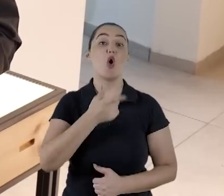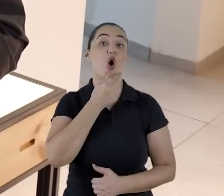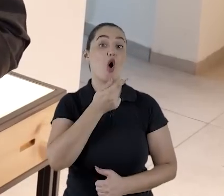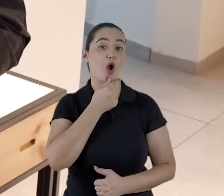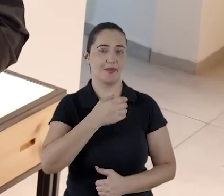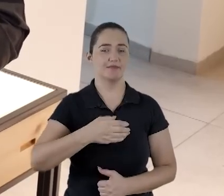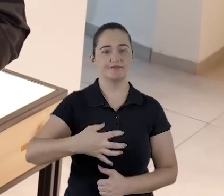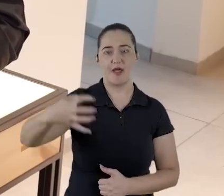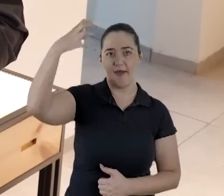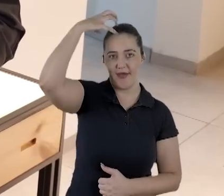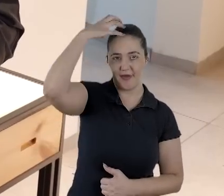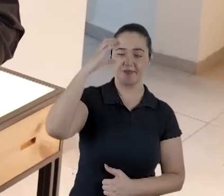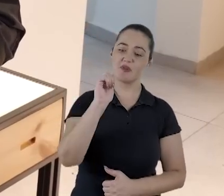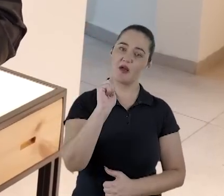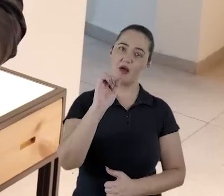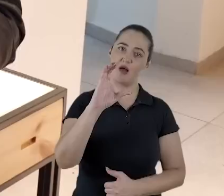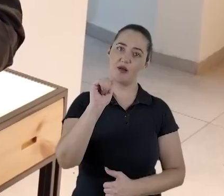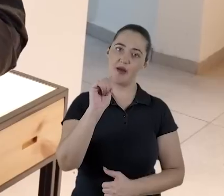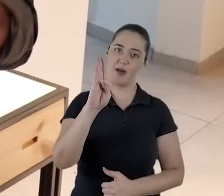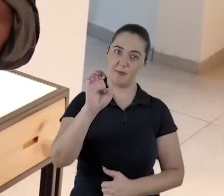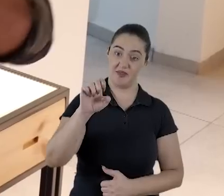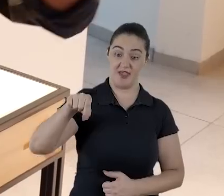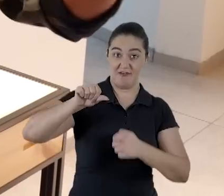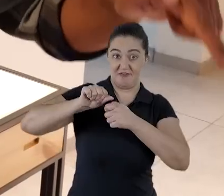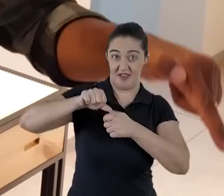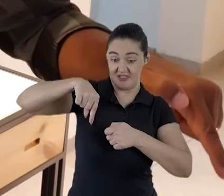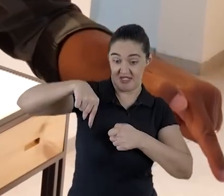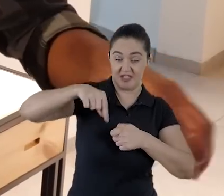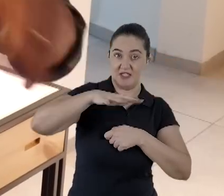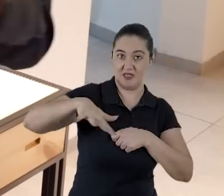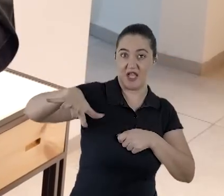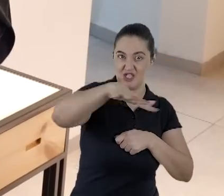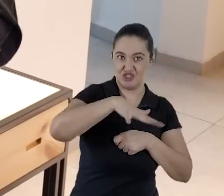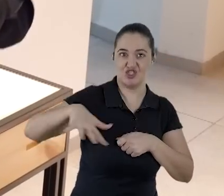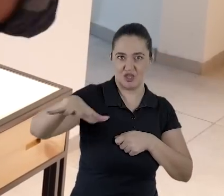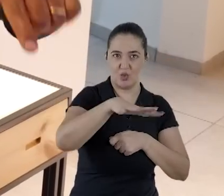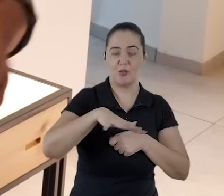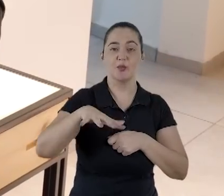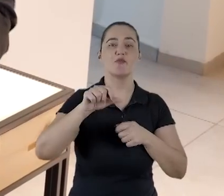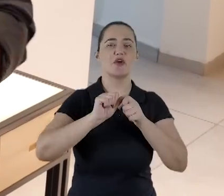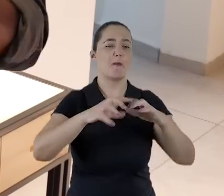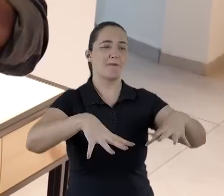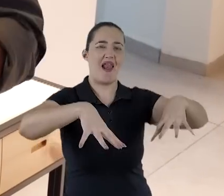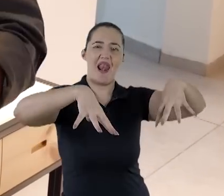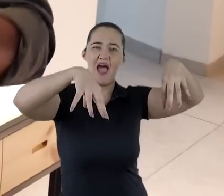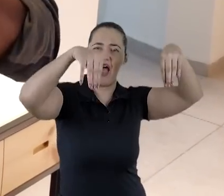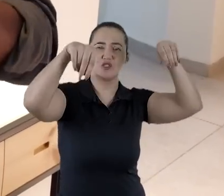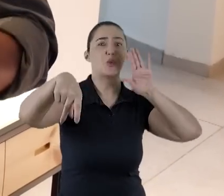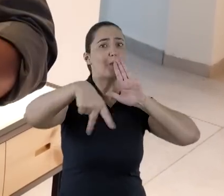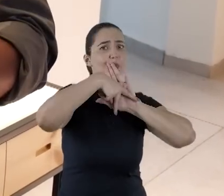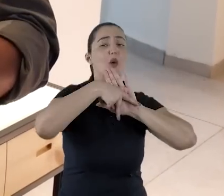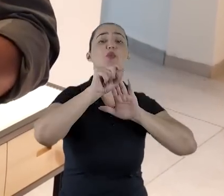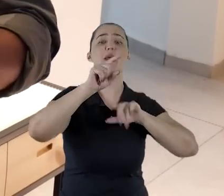o rei do norte, o rei de Israel, ele fez para ele aqui na Samaria, não em Meguido, mas na região, um palácio